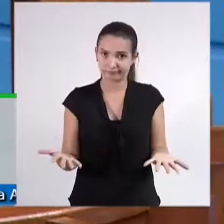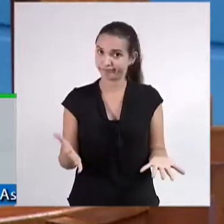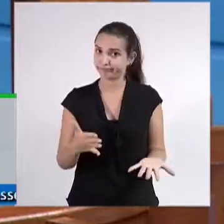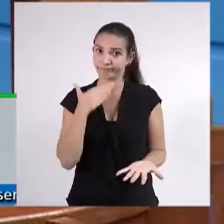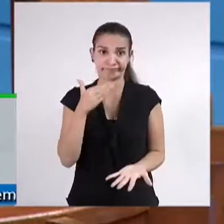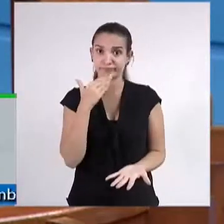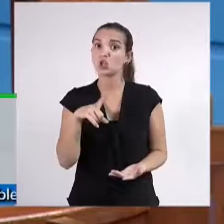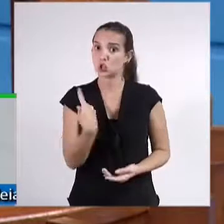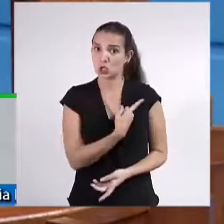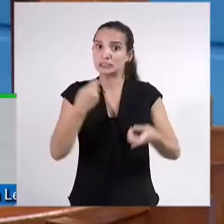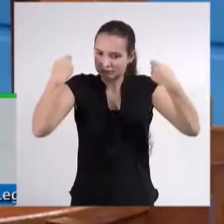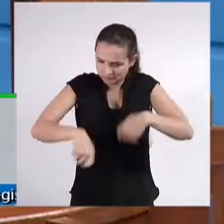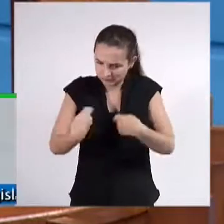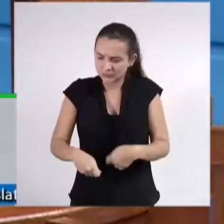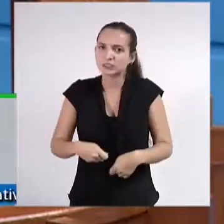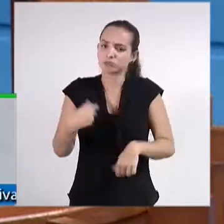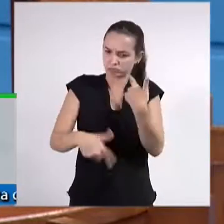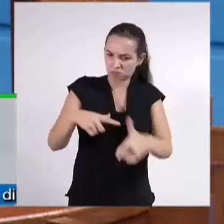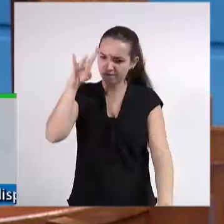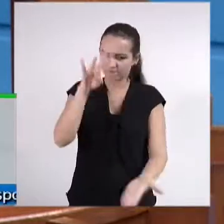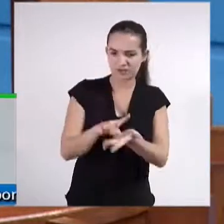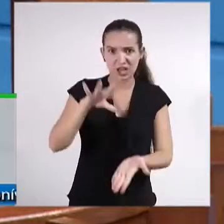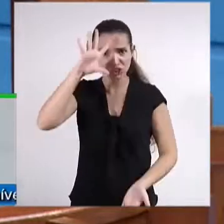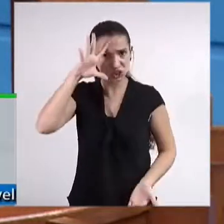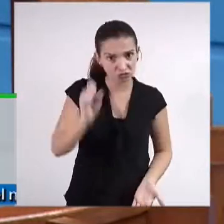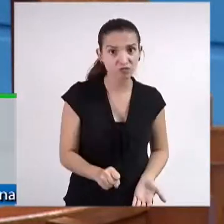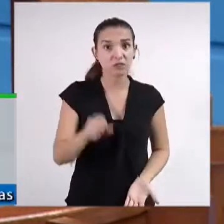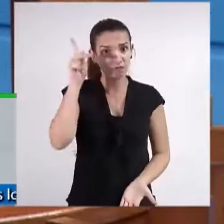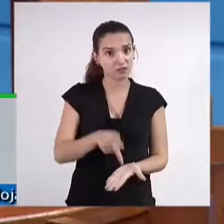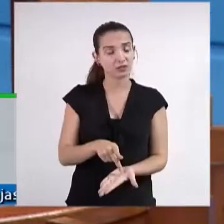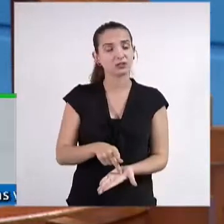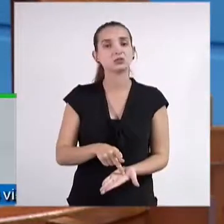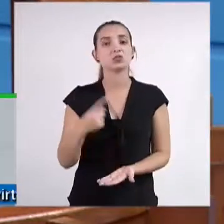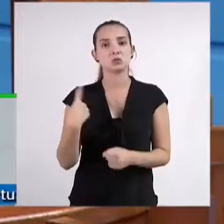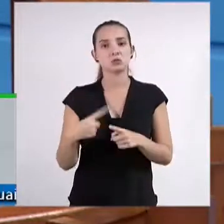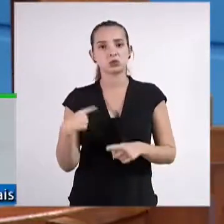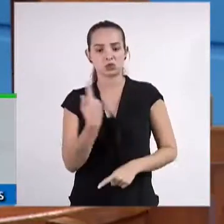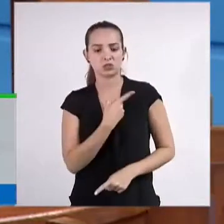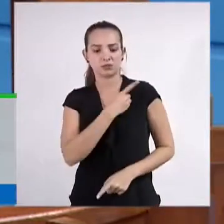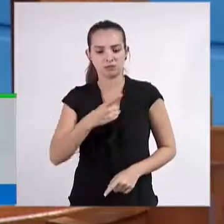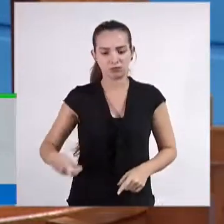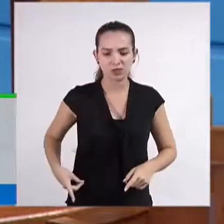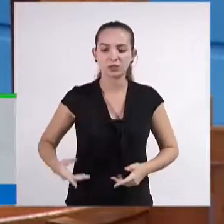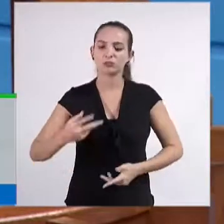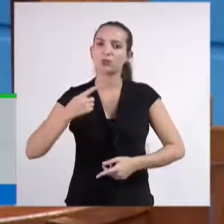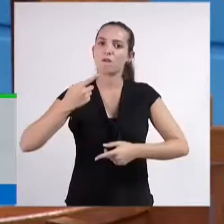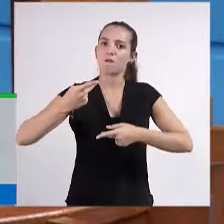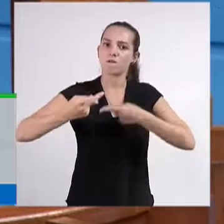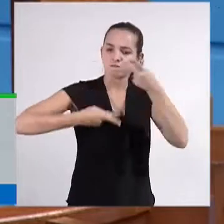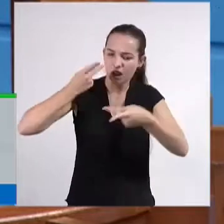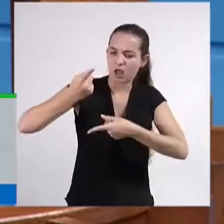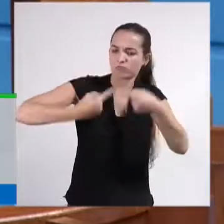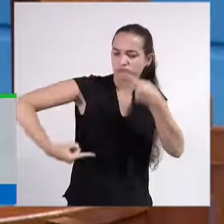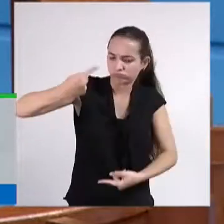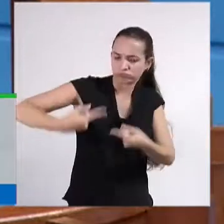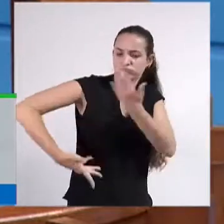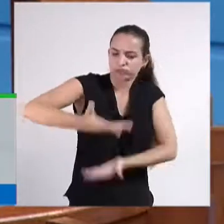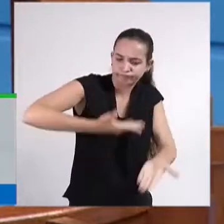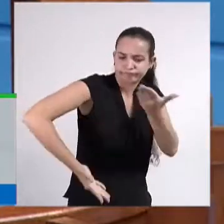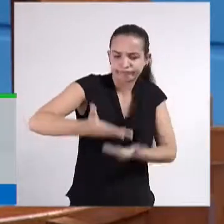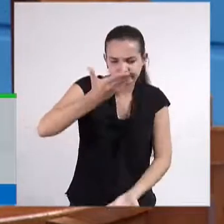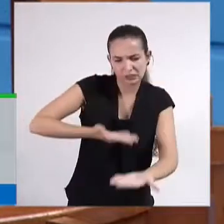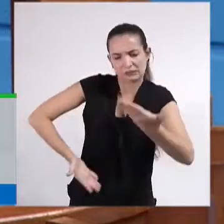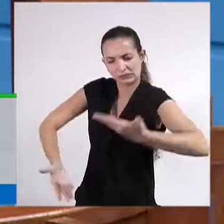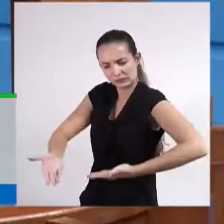é a nossa missão aqui parlamentar, como o próprio nome diz, discutir, falar, debater, mas é importante